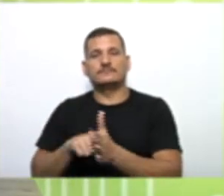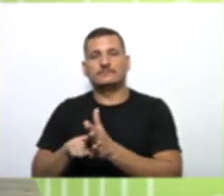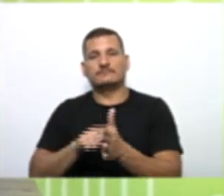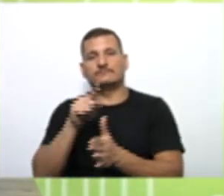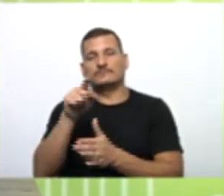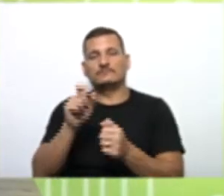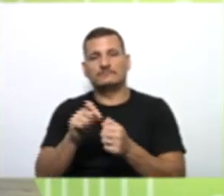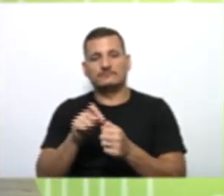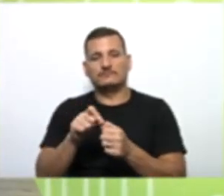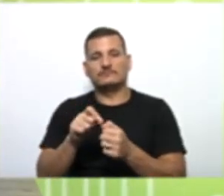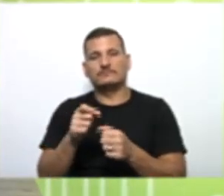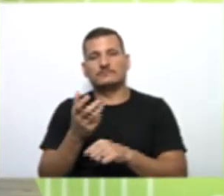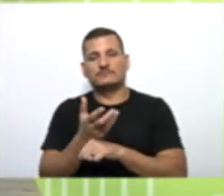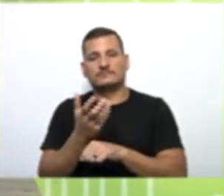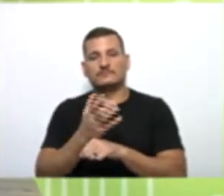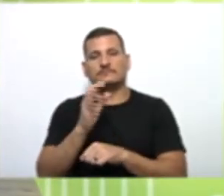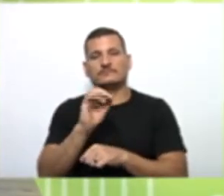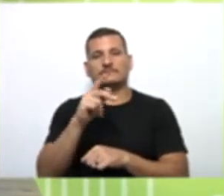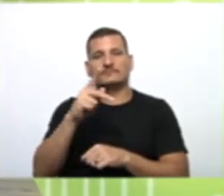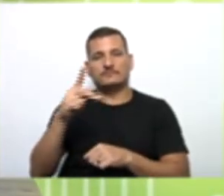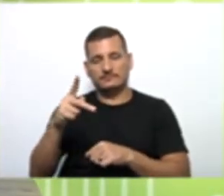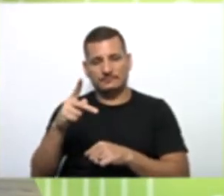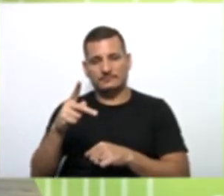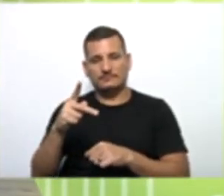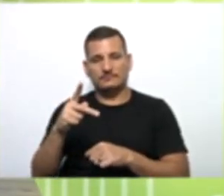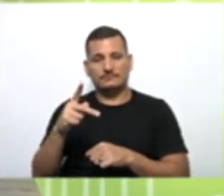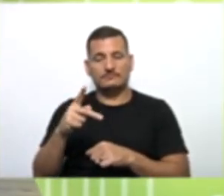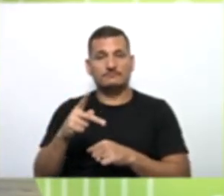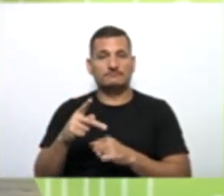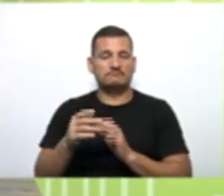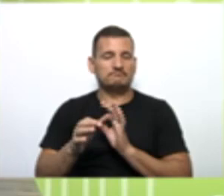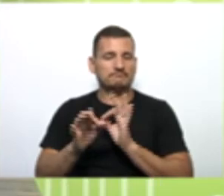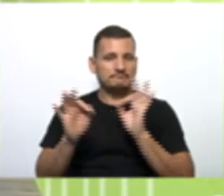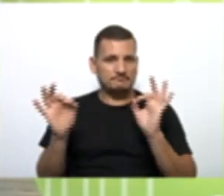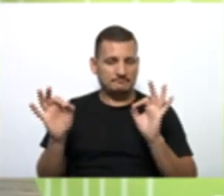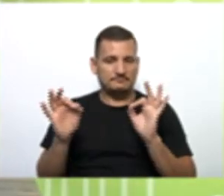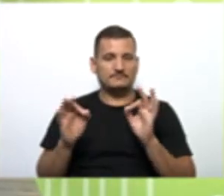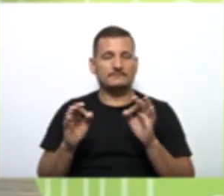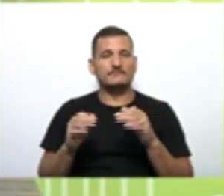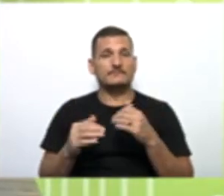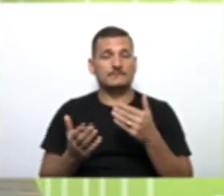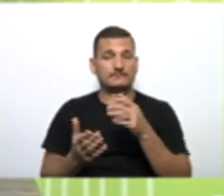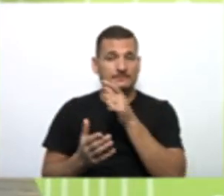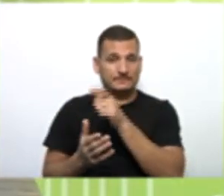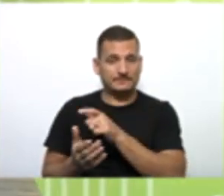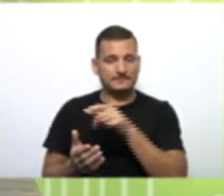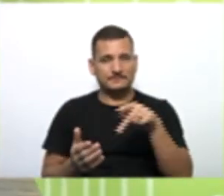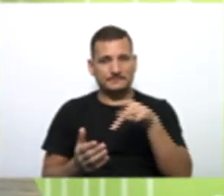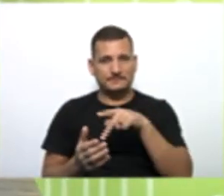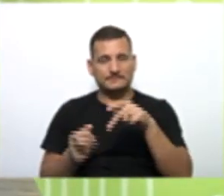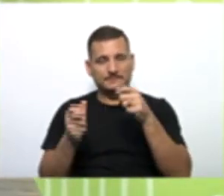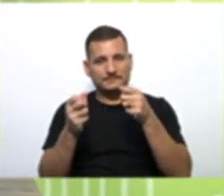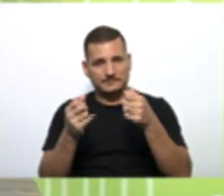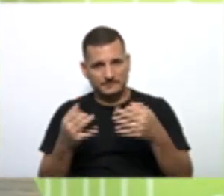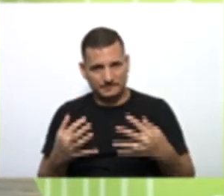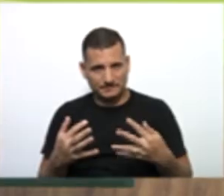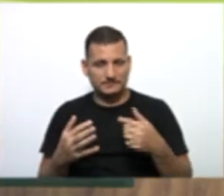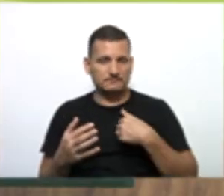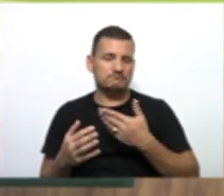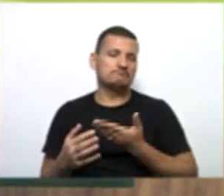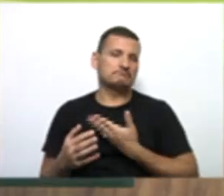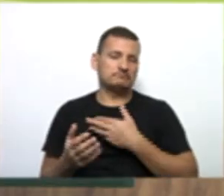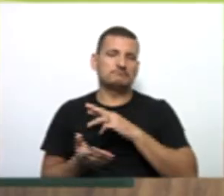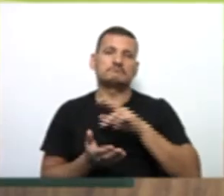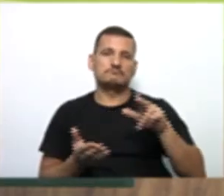pesquisa lá na disciplina de OPP. Então, é fantástico. Como o professor Cássio disse, eu também tenho muitos colegas